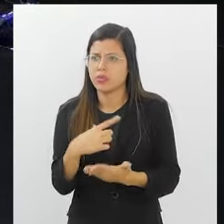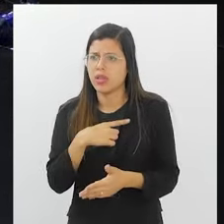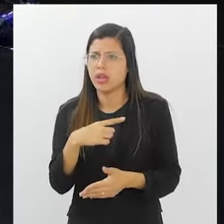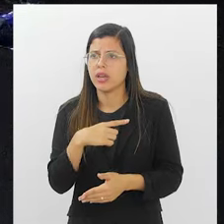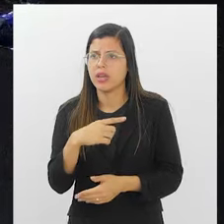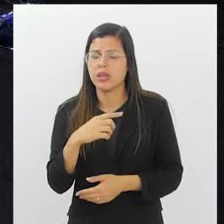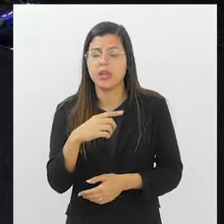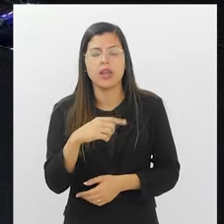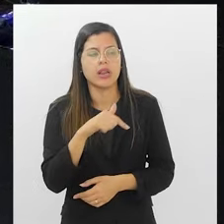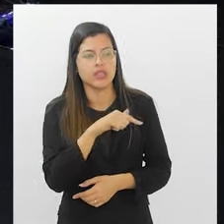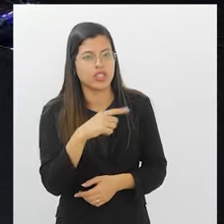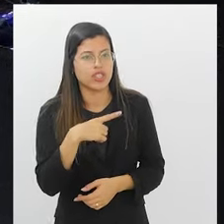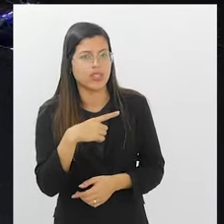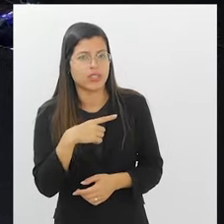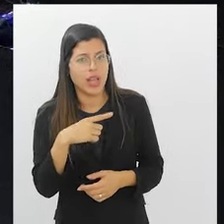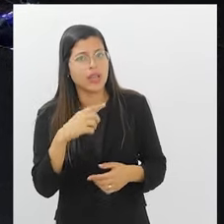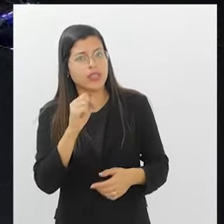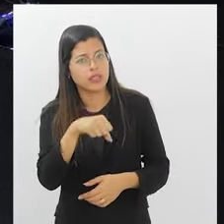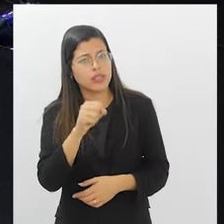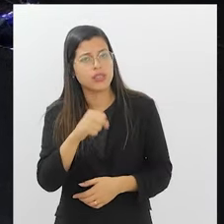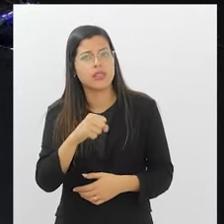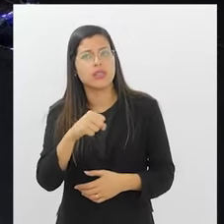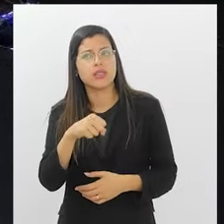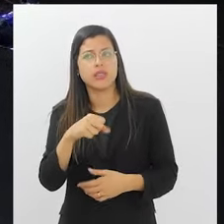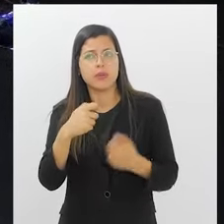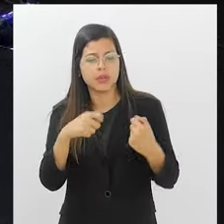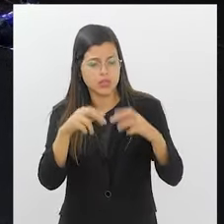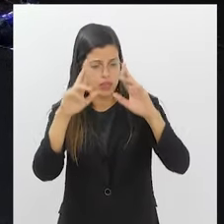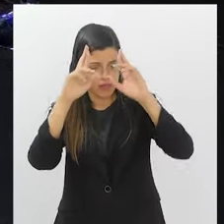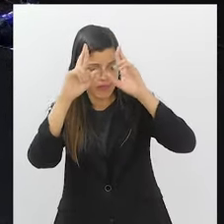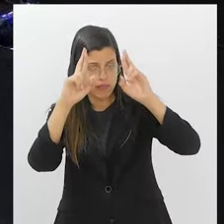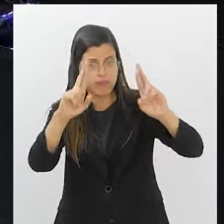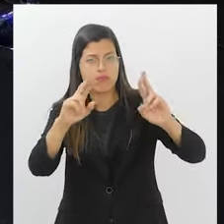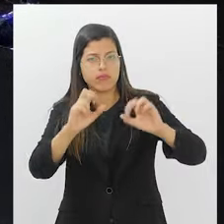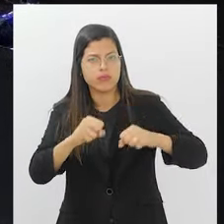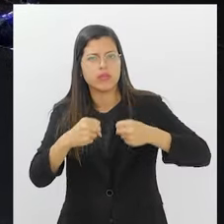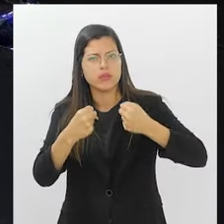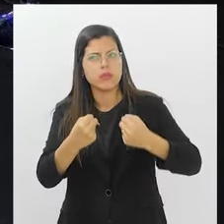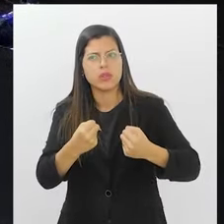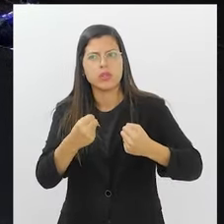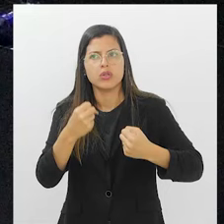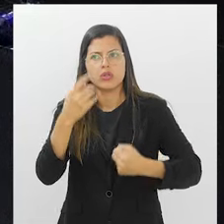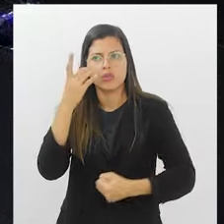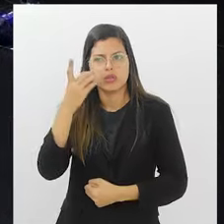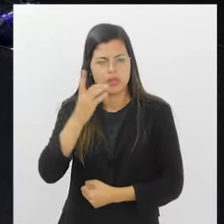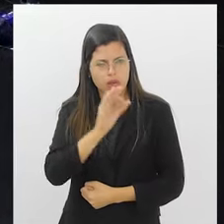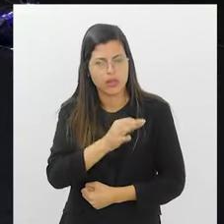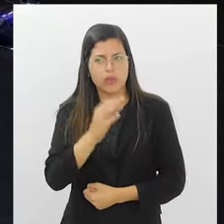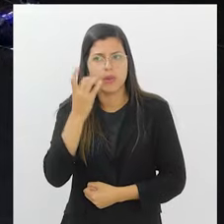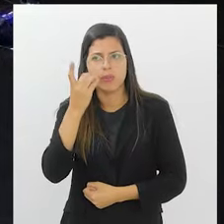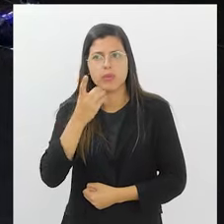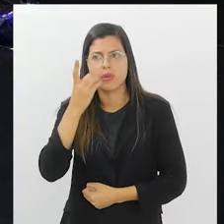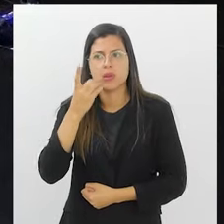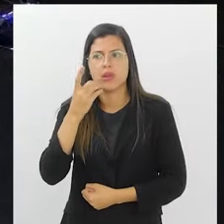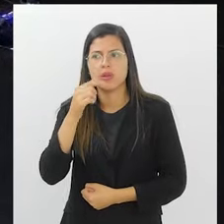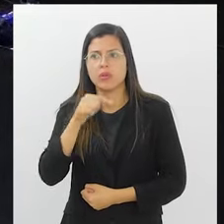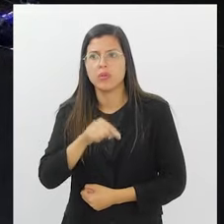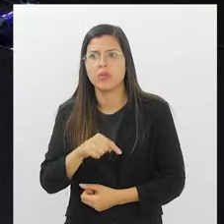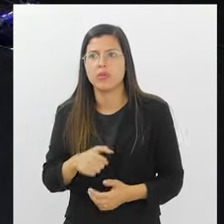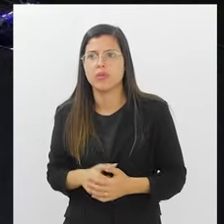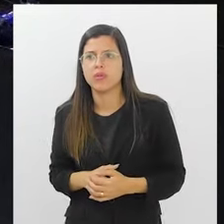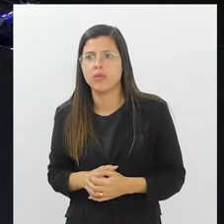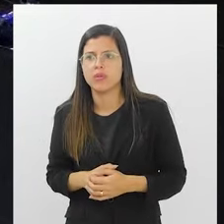têm necessidades específicas que devem sim ser, né, respeitadas e defendidas, né, deputado? O senhor,